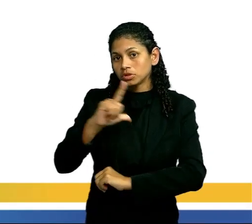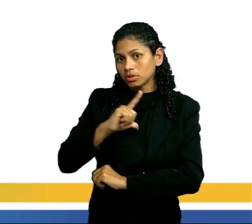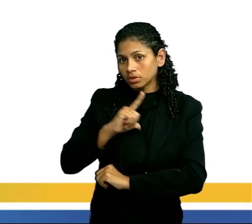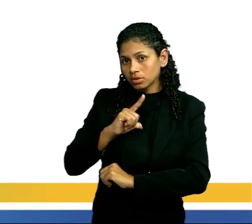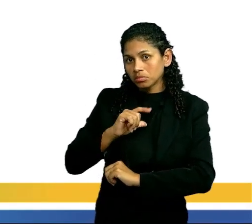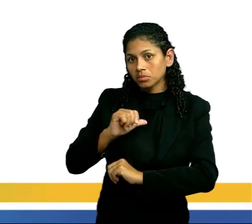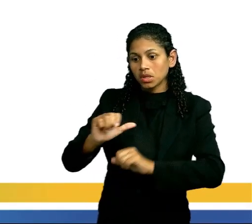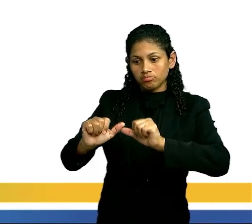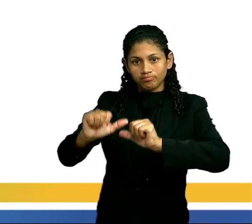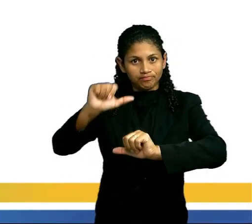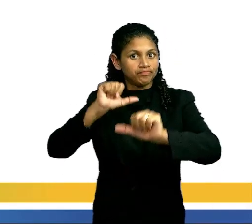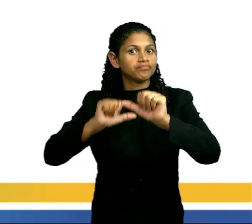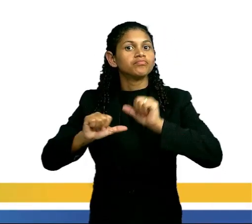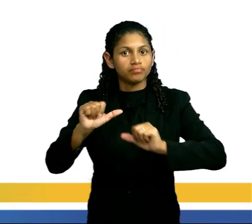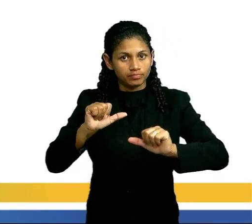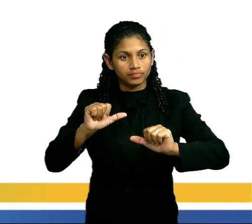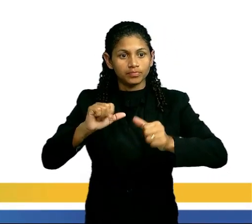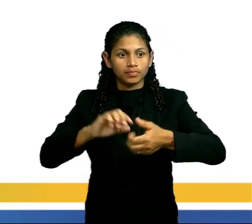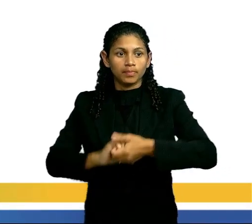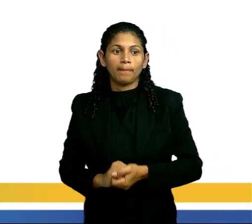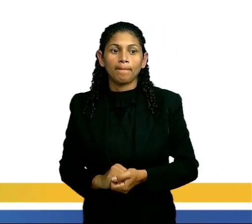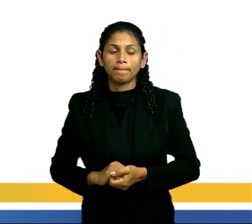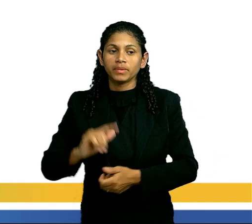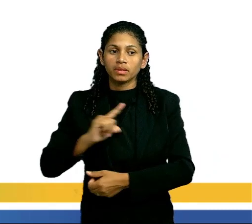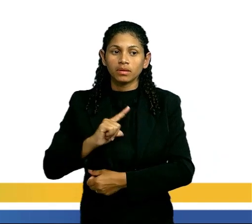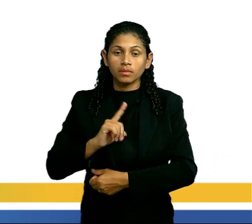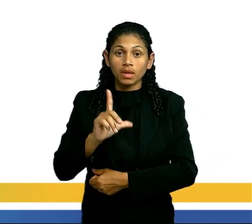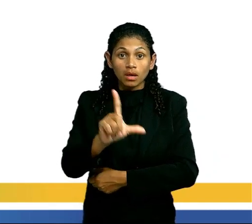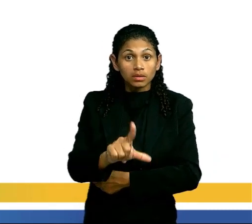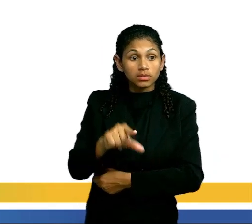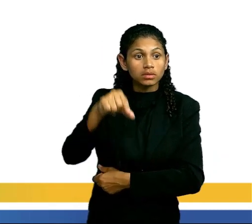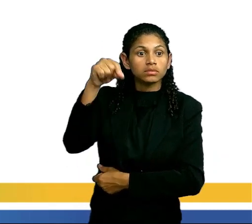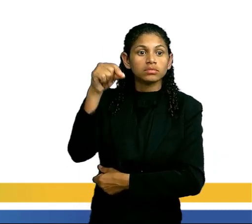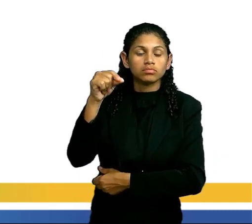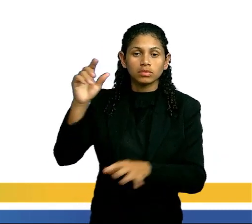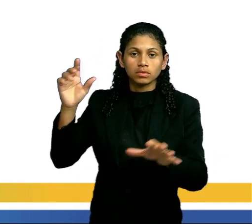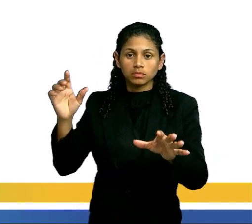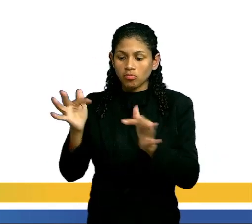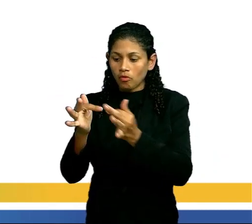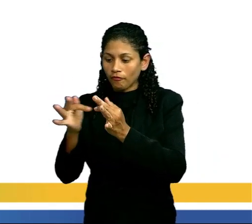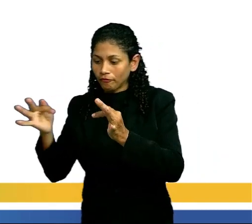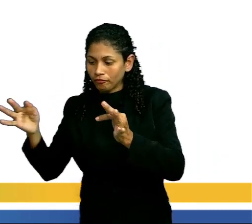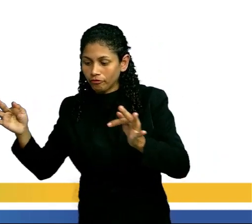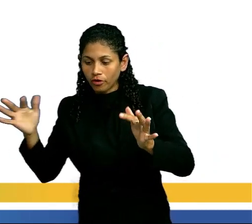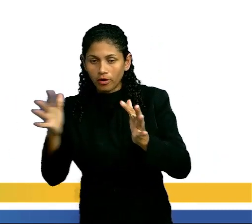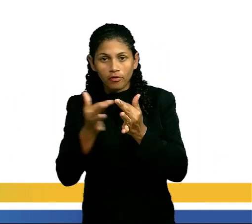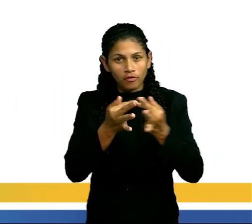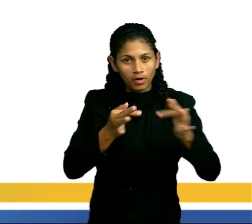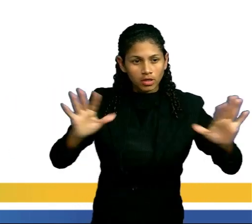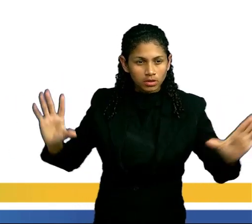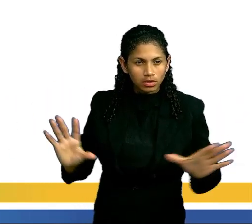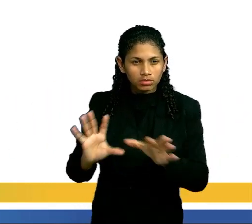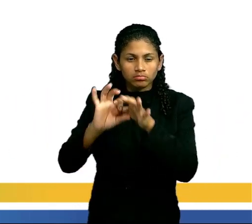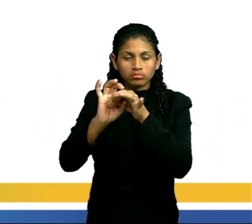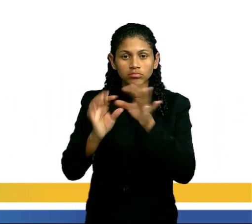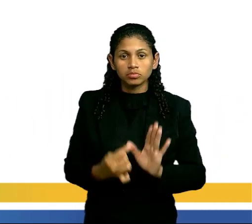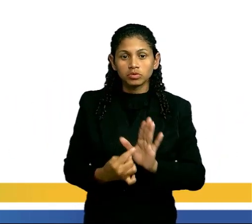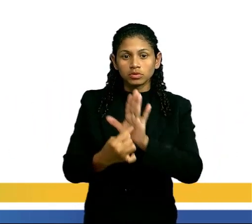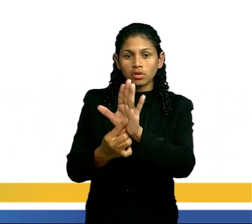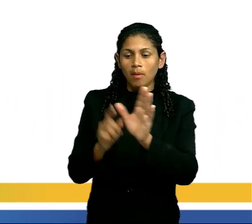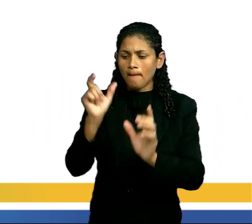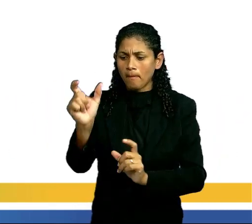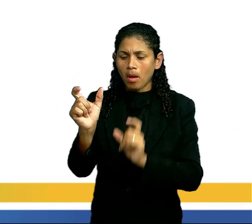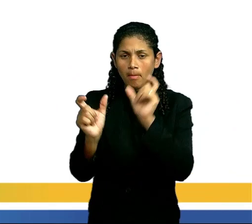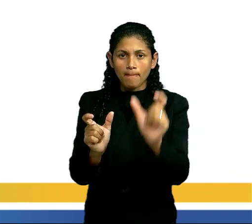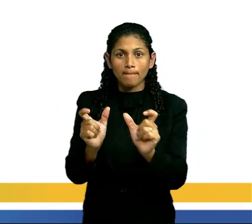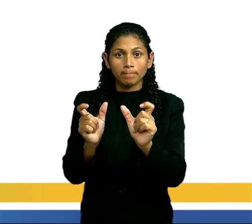Temos também as alternativas. As alternativas ligam orações ou palavras expressando ideia de